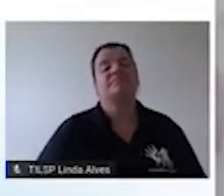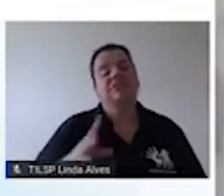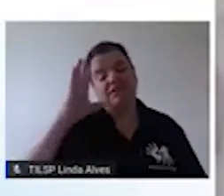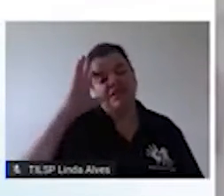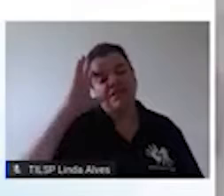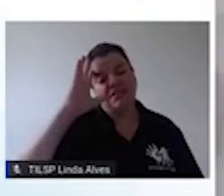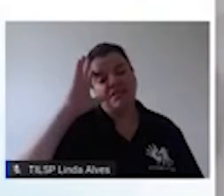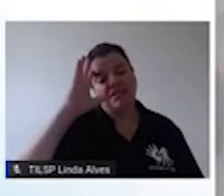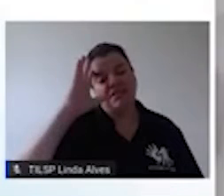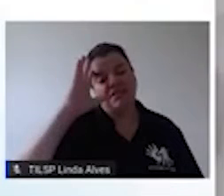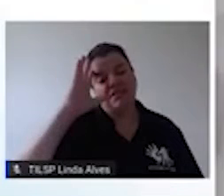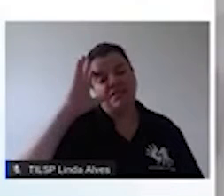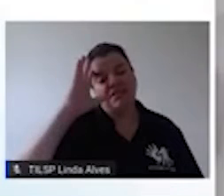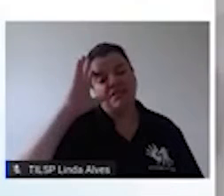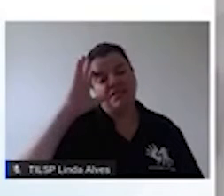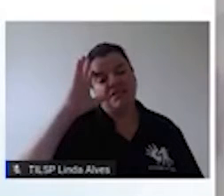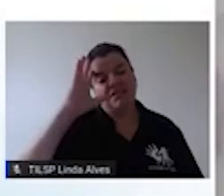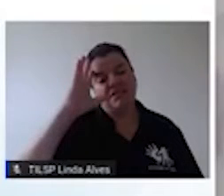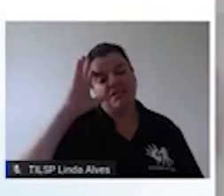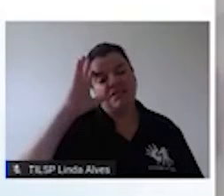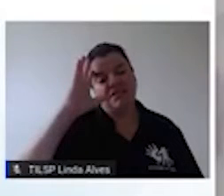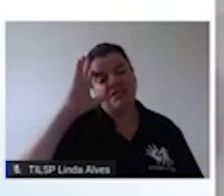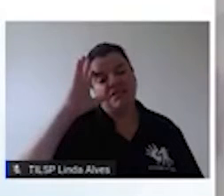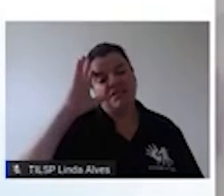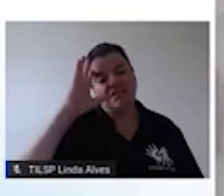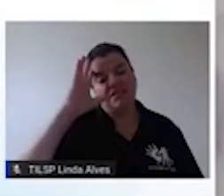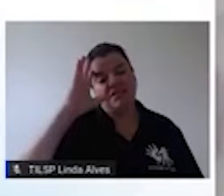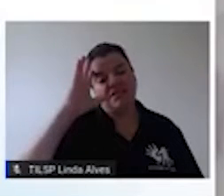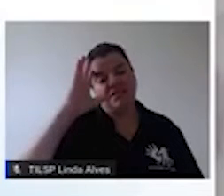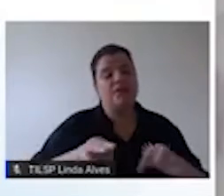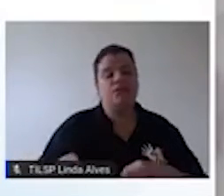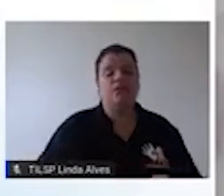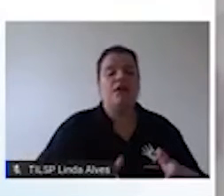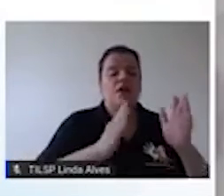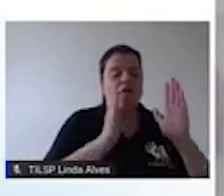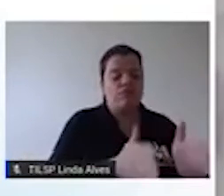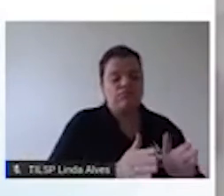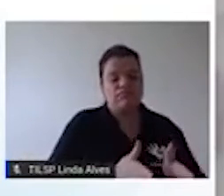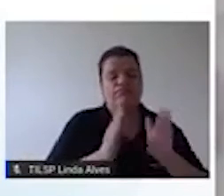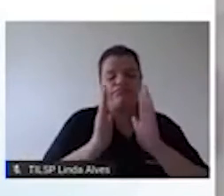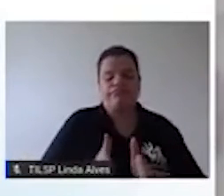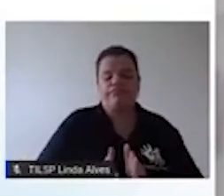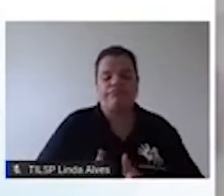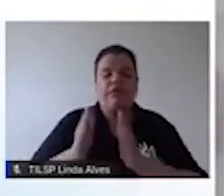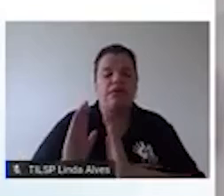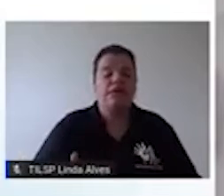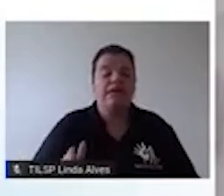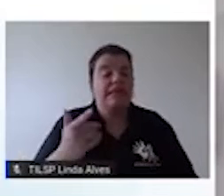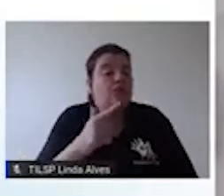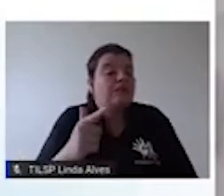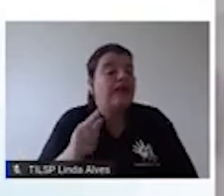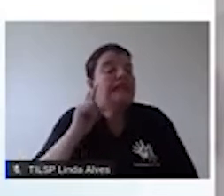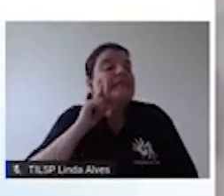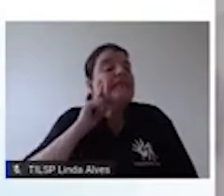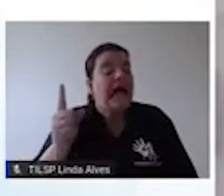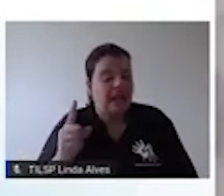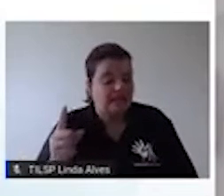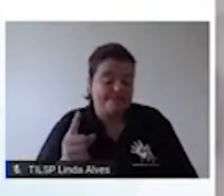o Ministério da Saúde ter um plano, mesmo que seja um plano que apareça sem data de